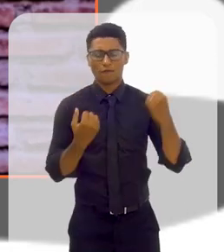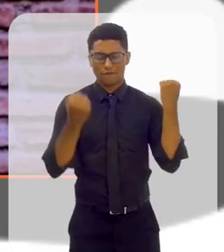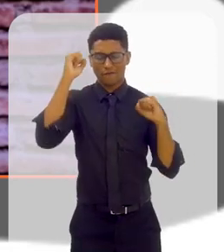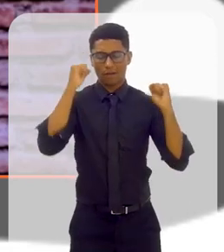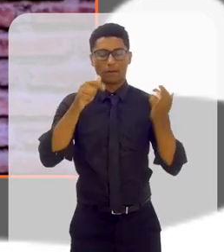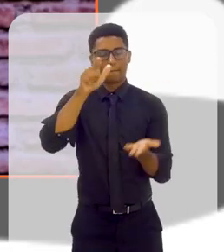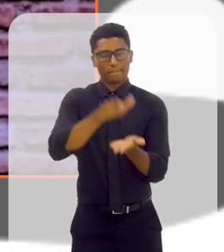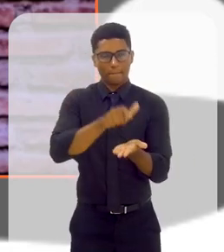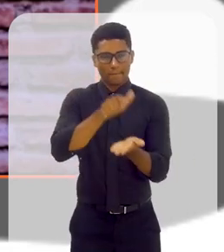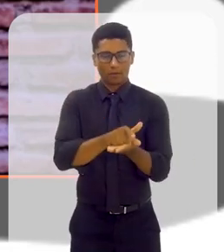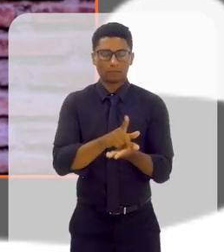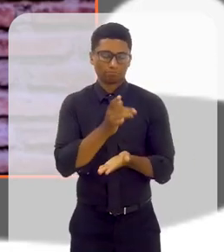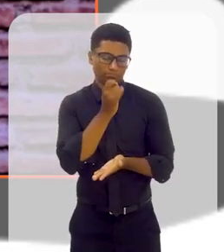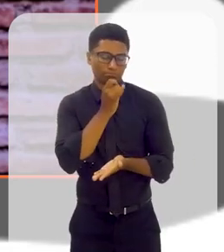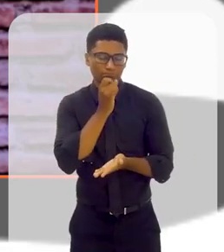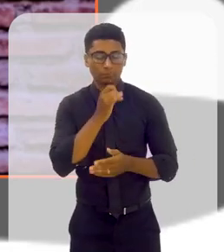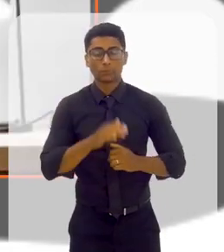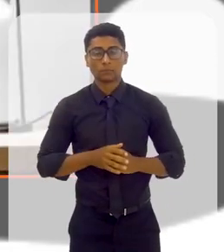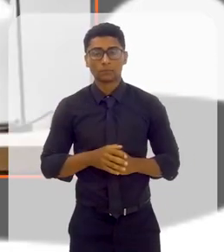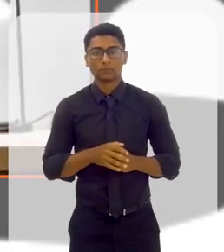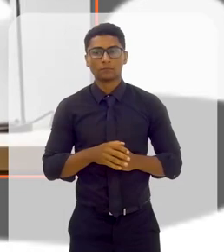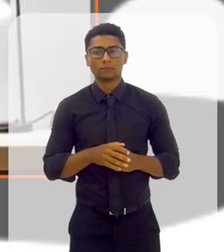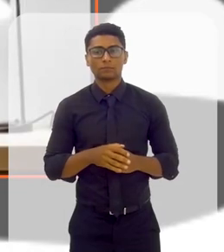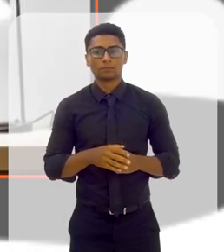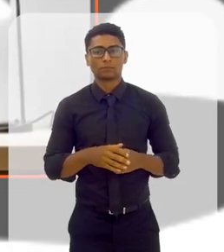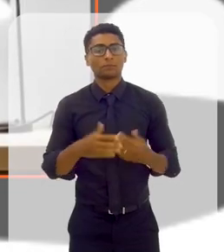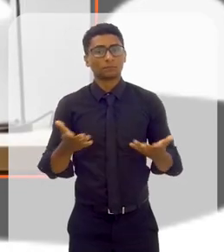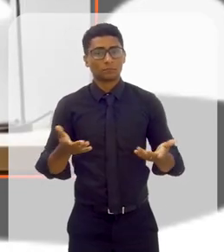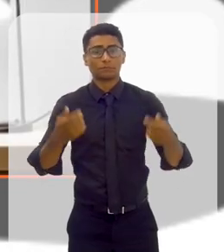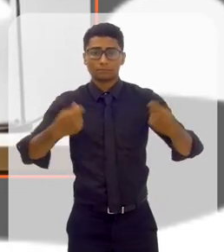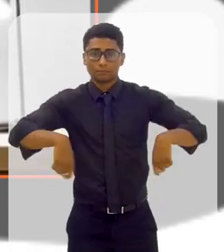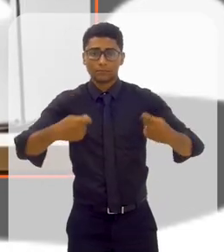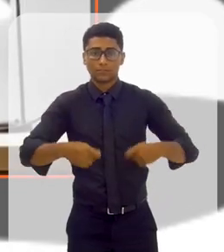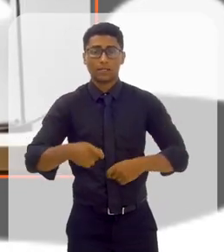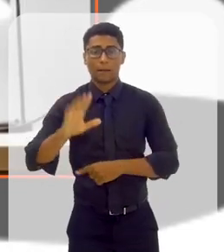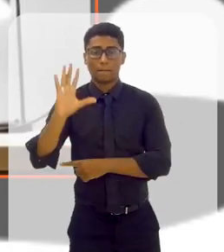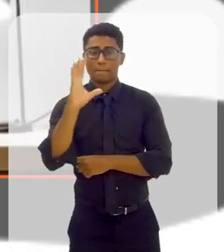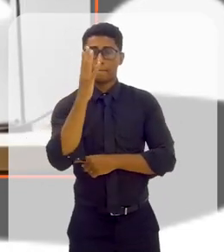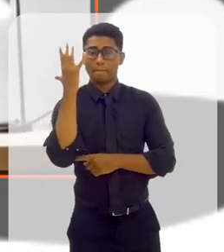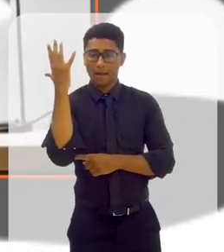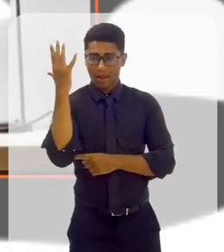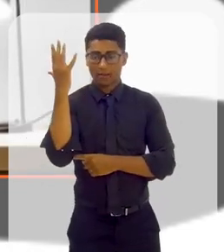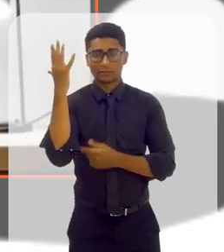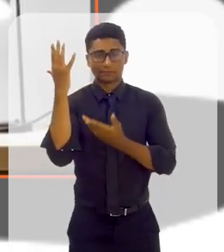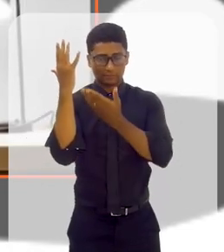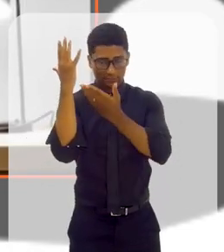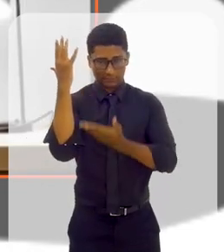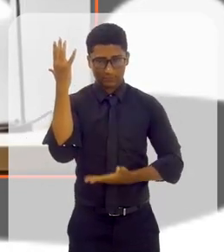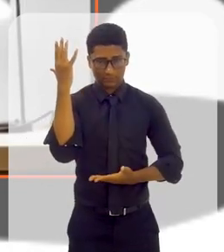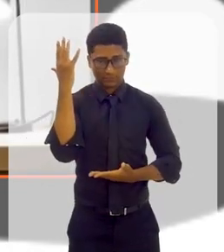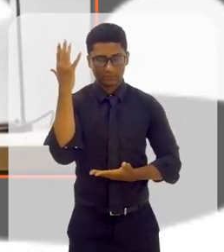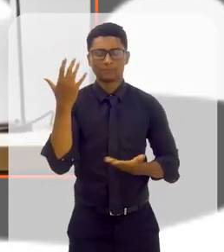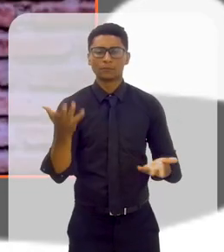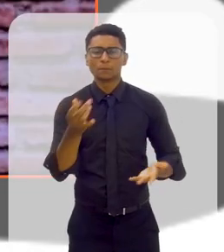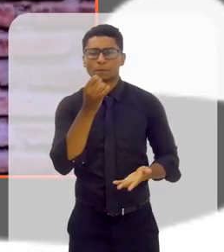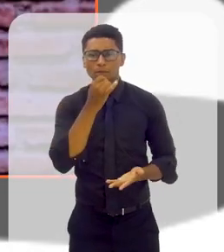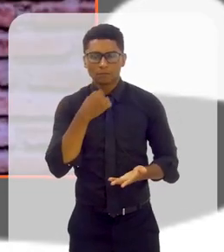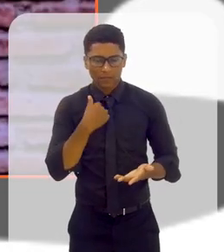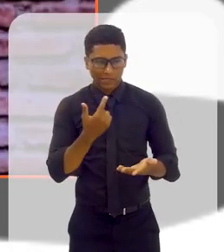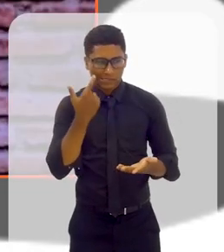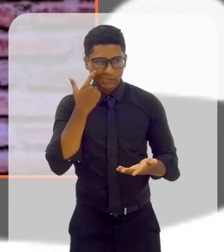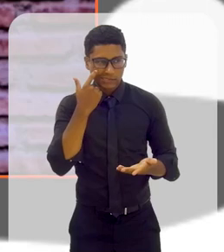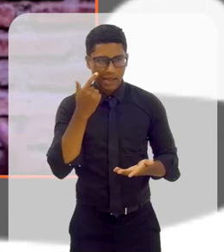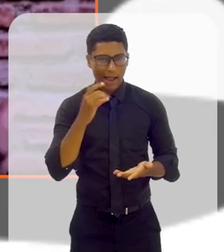celulose. Logo, eu preciso ter madeira plantada. Eu faço um processo para fazer crédito carbono. Eu